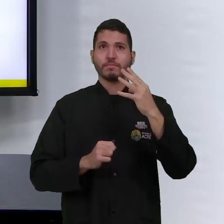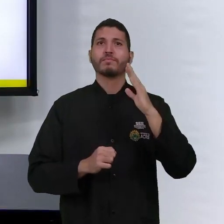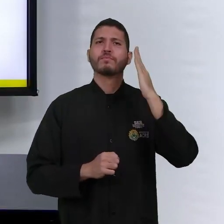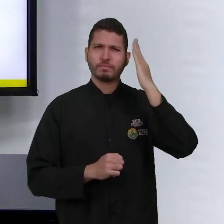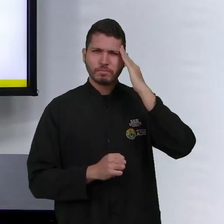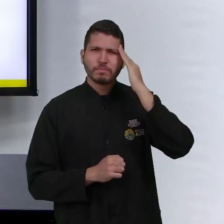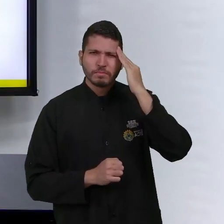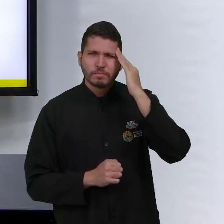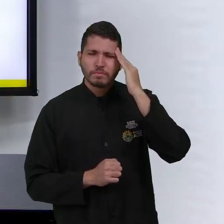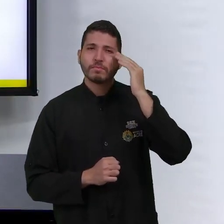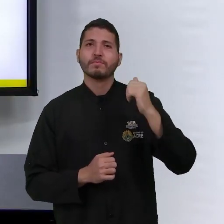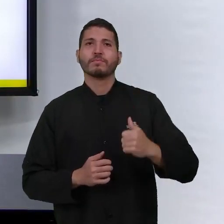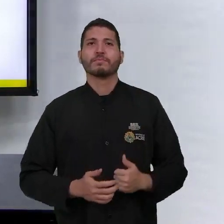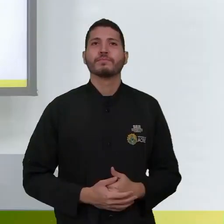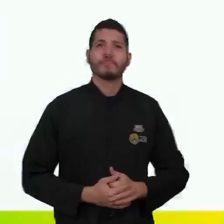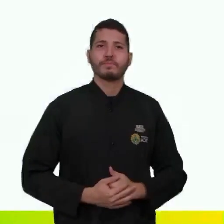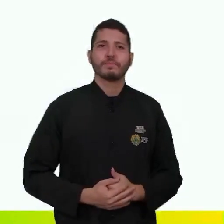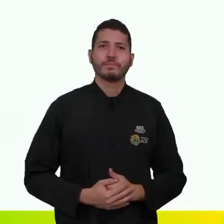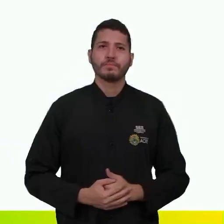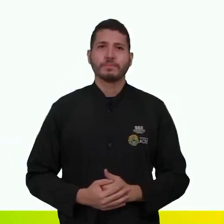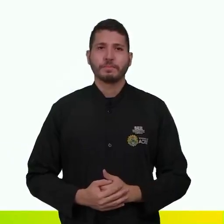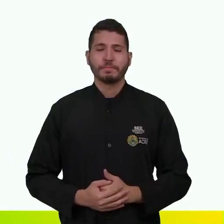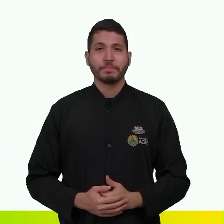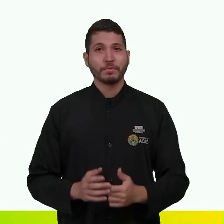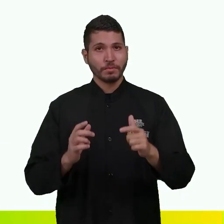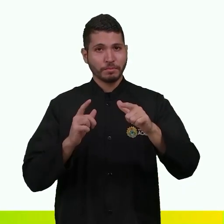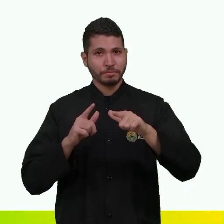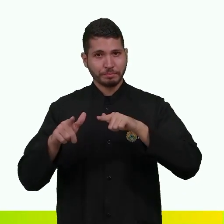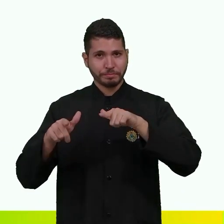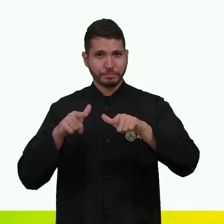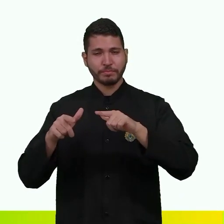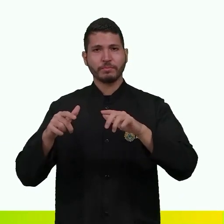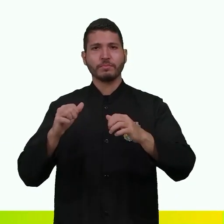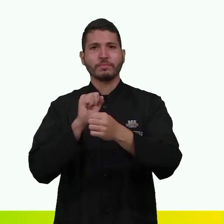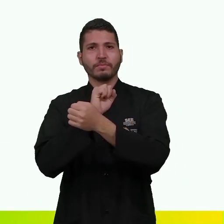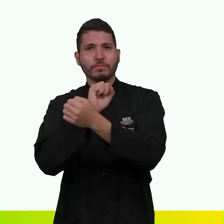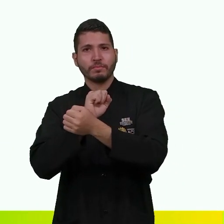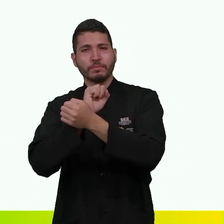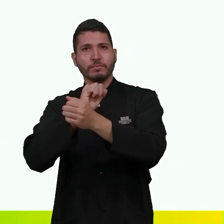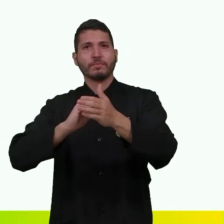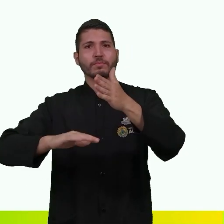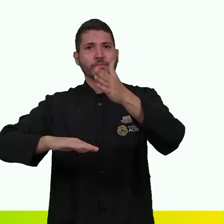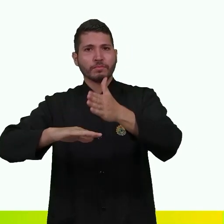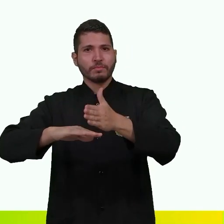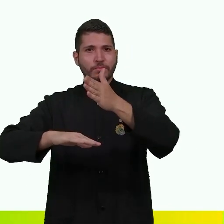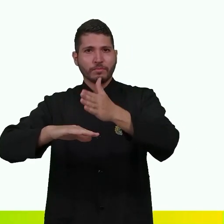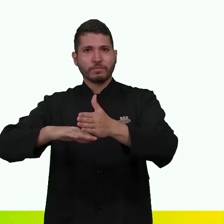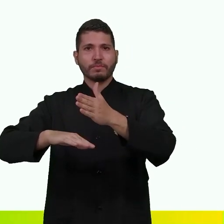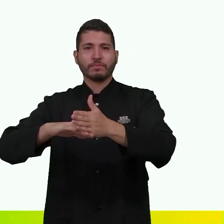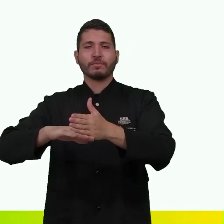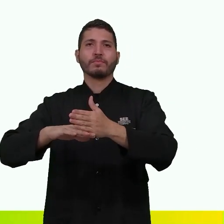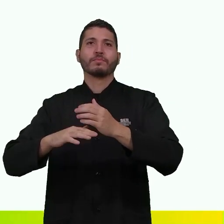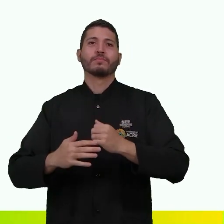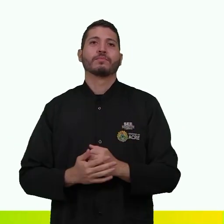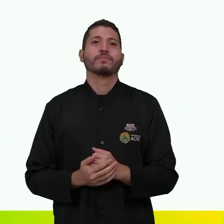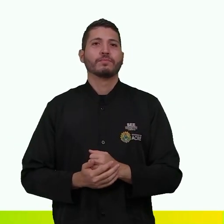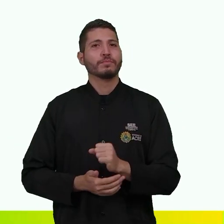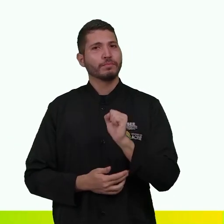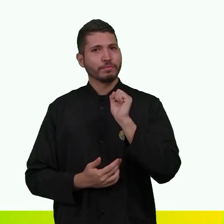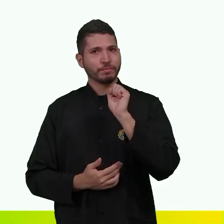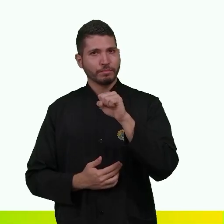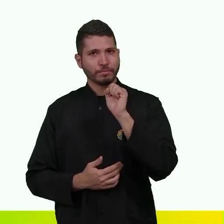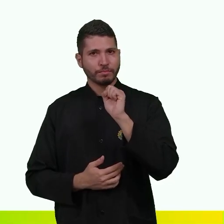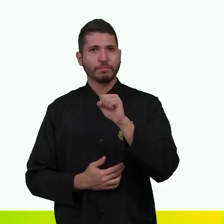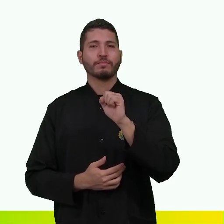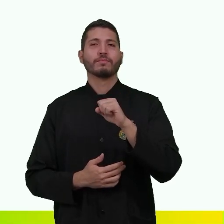Entendido? Já o trabalho escravo moderno, sim, teve o trabalho escravo da antiguidade,